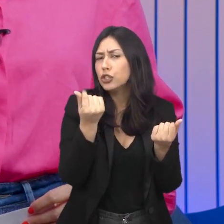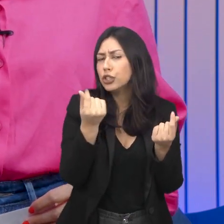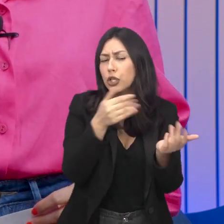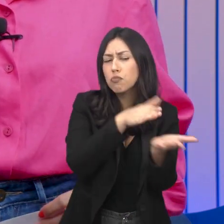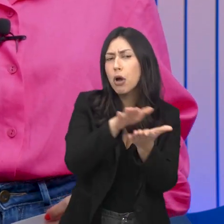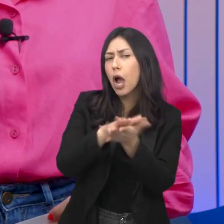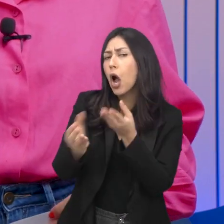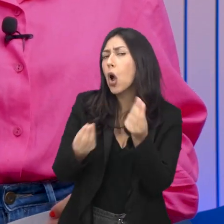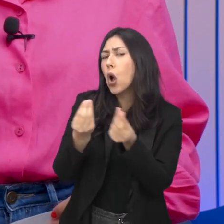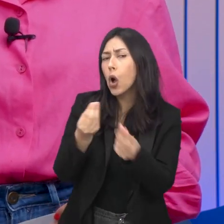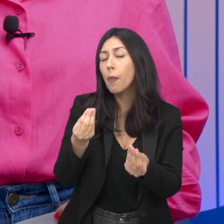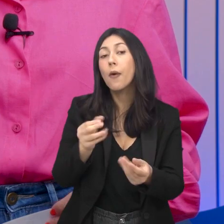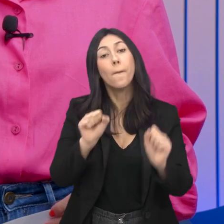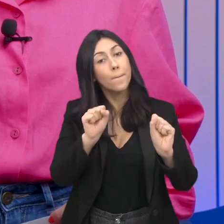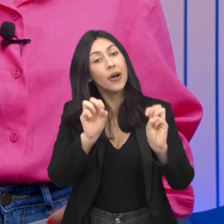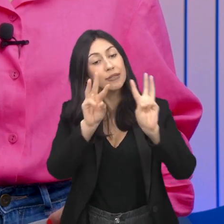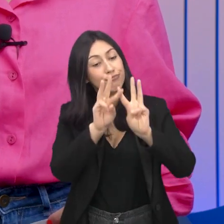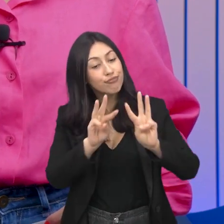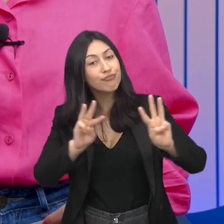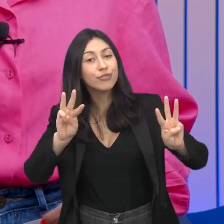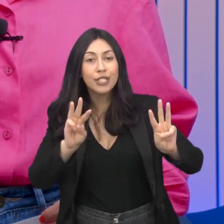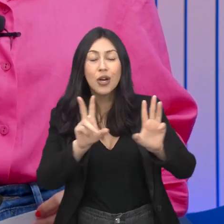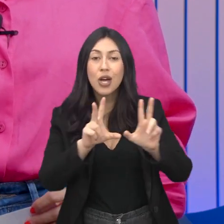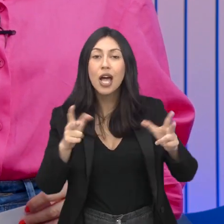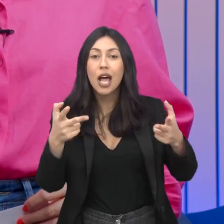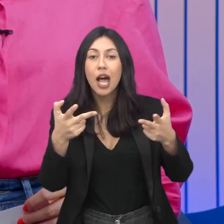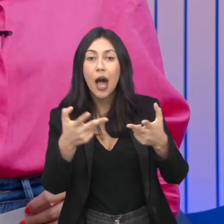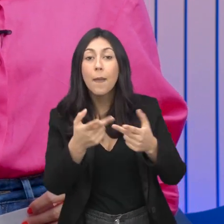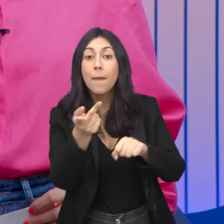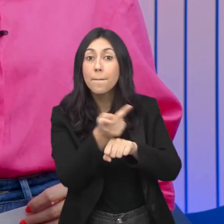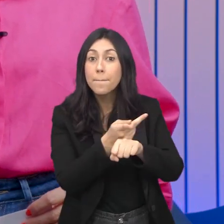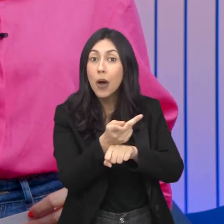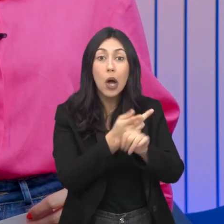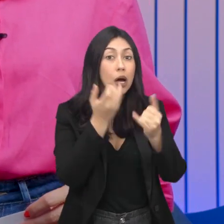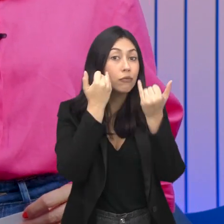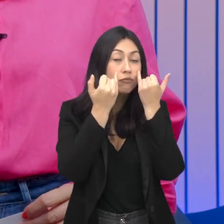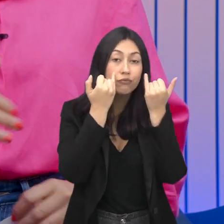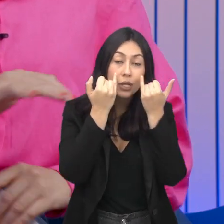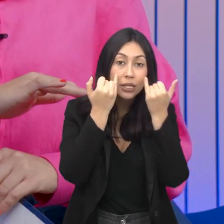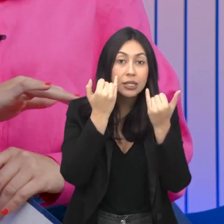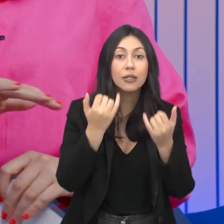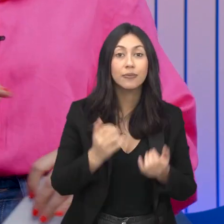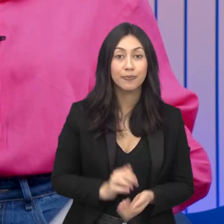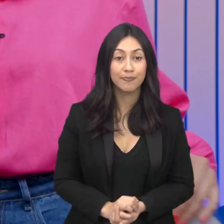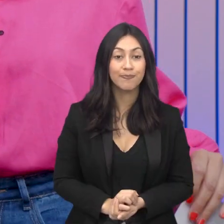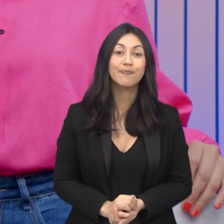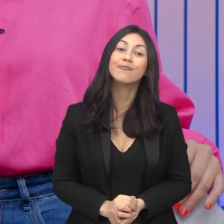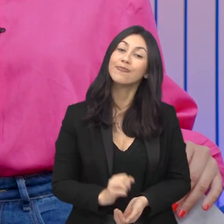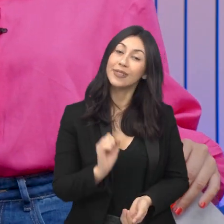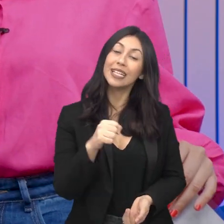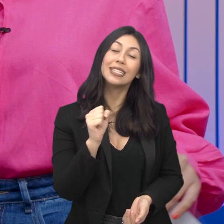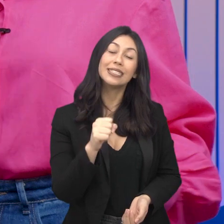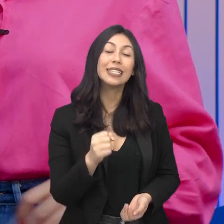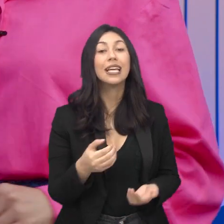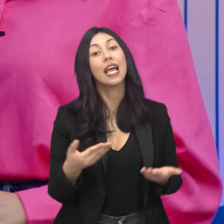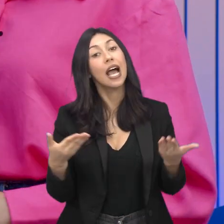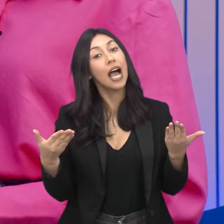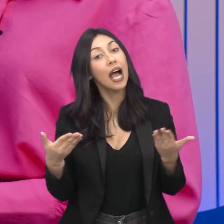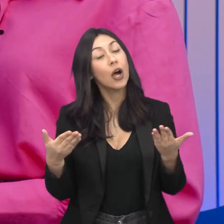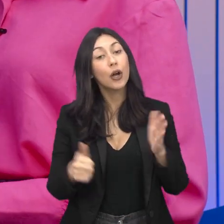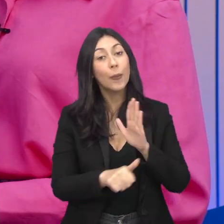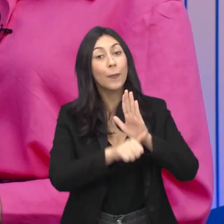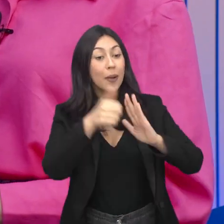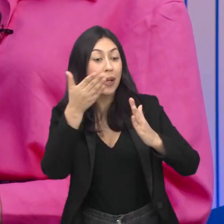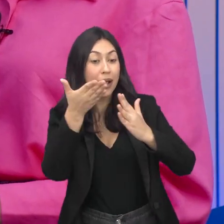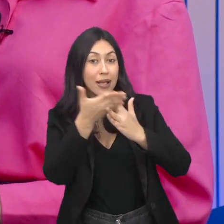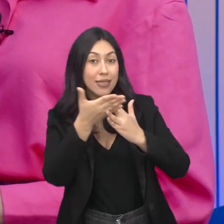sobre os gastos públicos, entre no portal da Transparência e busque a informação que você quiser. É isso mesmo,